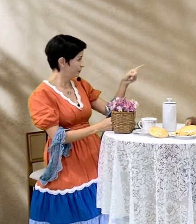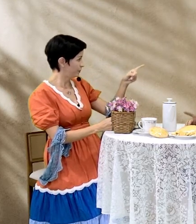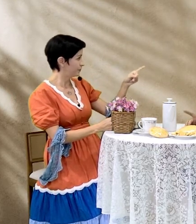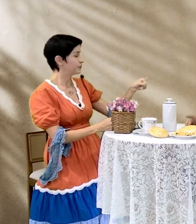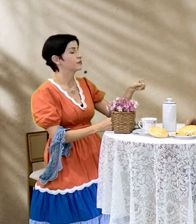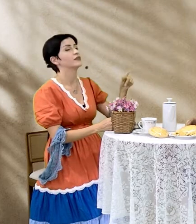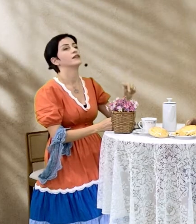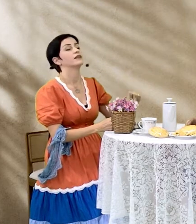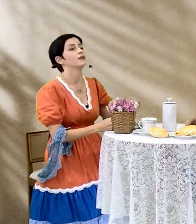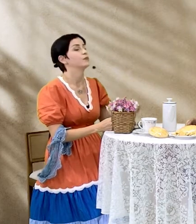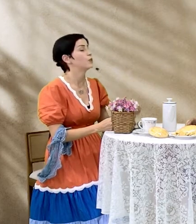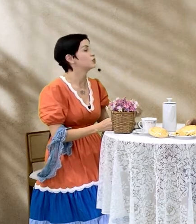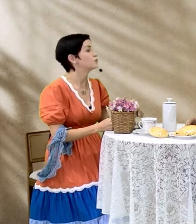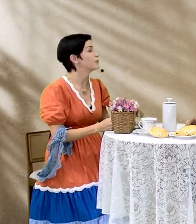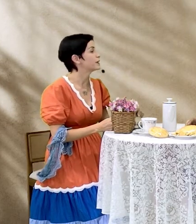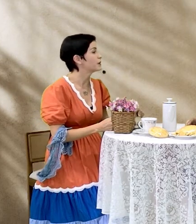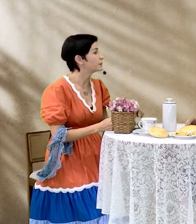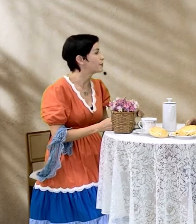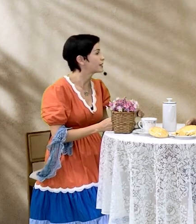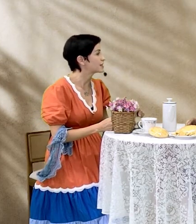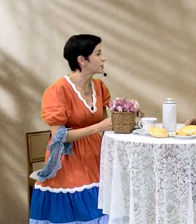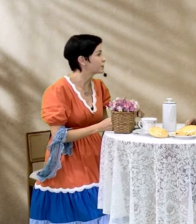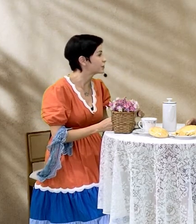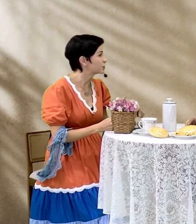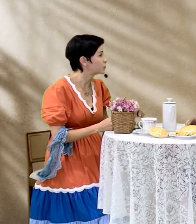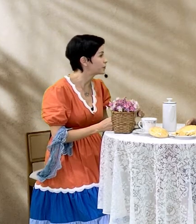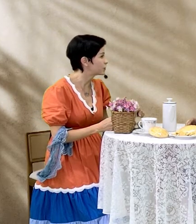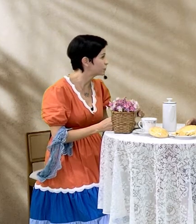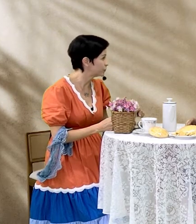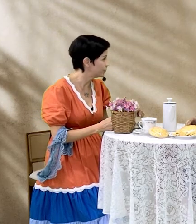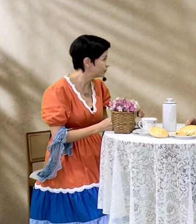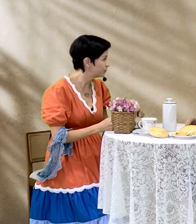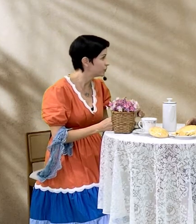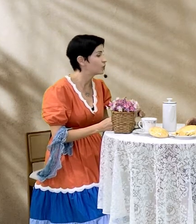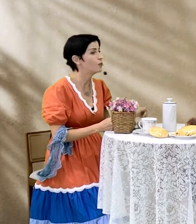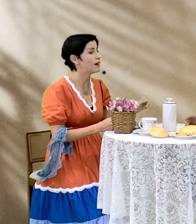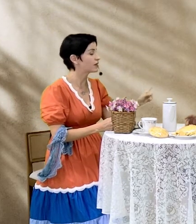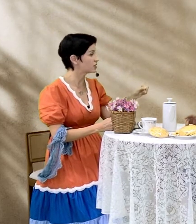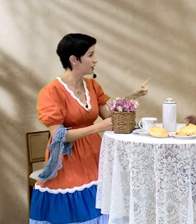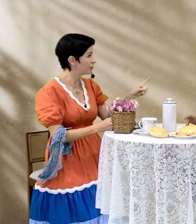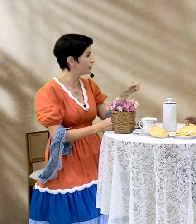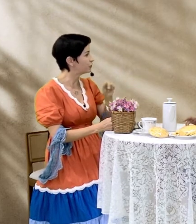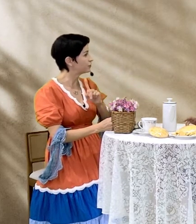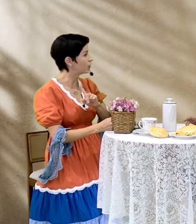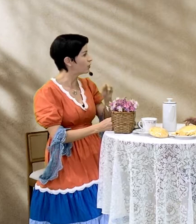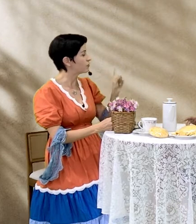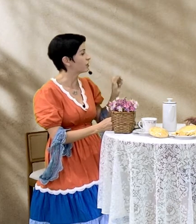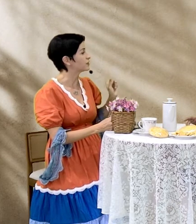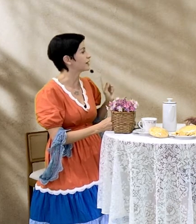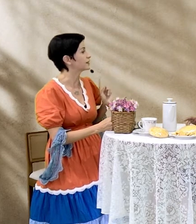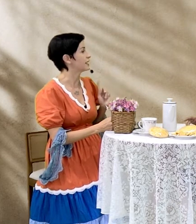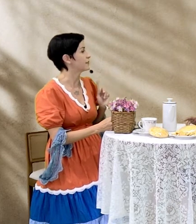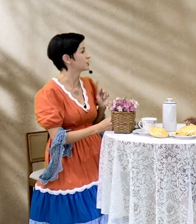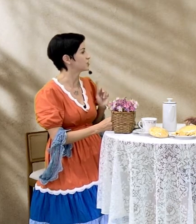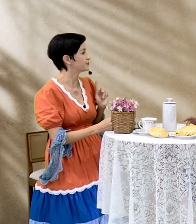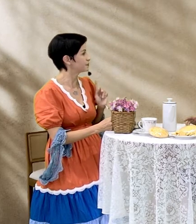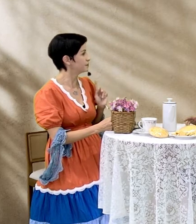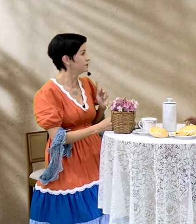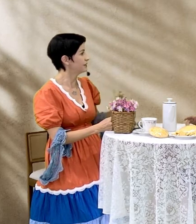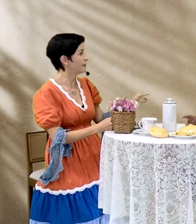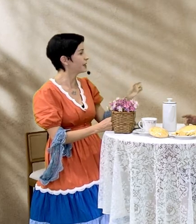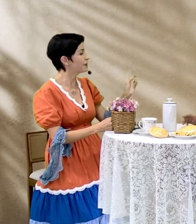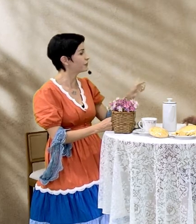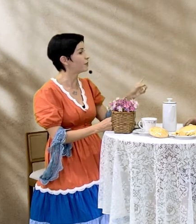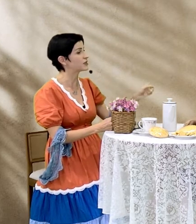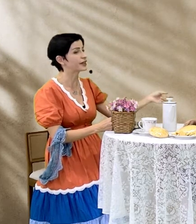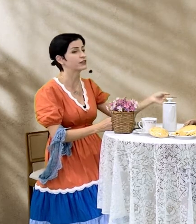viu? Pois da mesma forma que a senhora fez comigo, viu? O mal que a senhora fez não tem como voltar atrás mais.